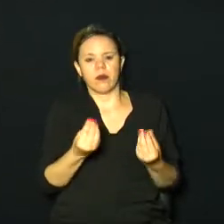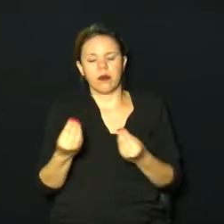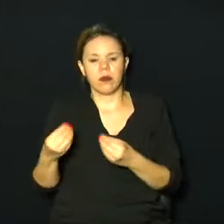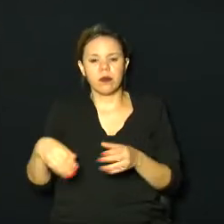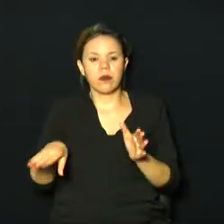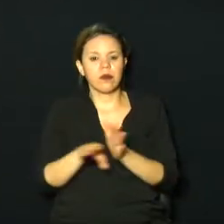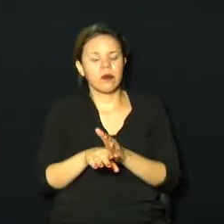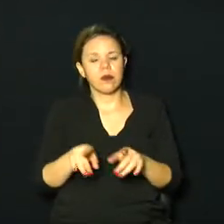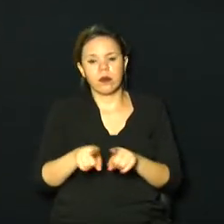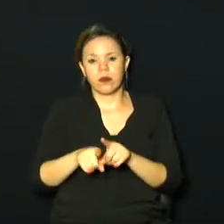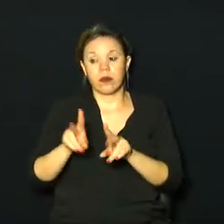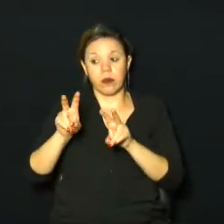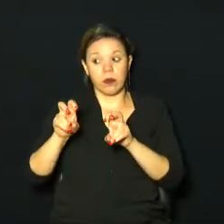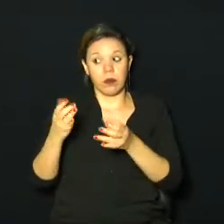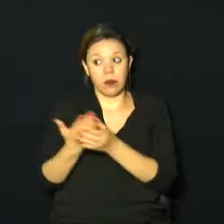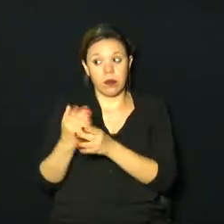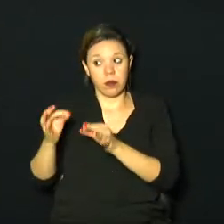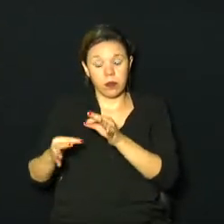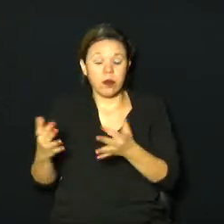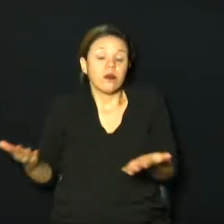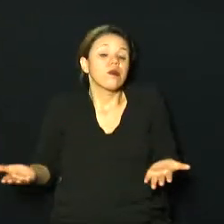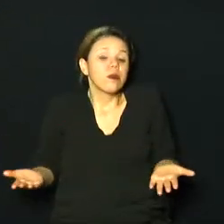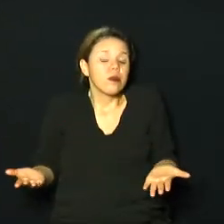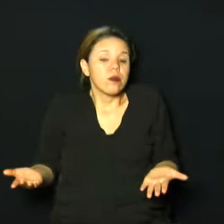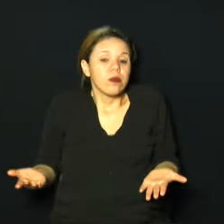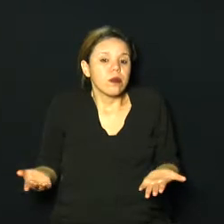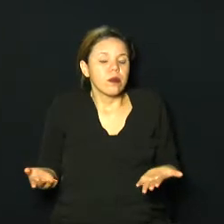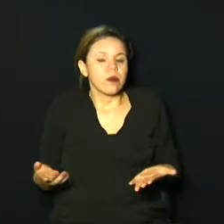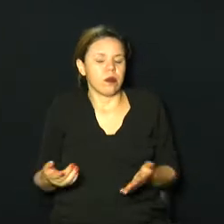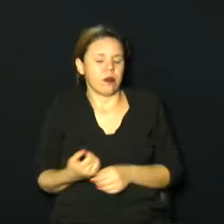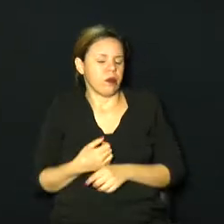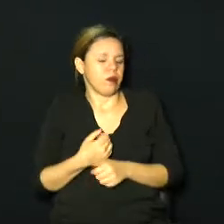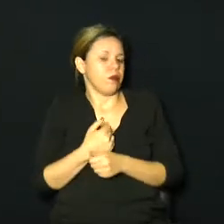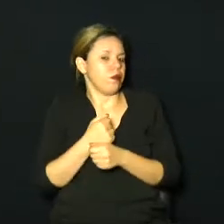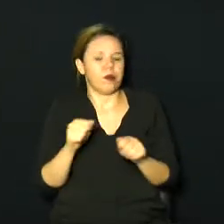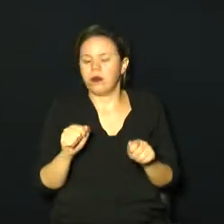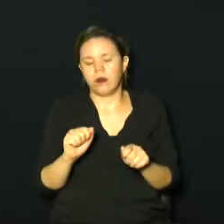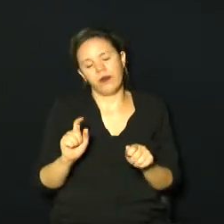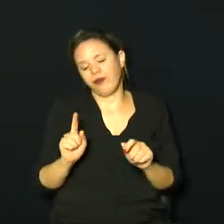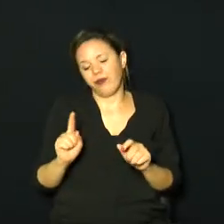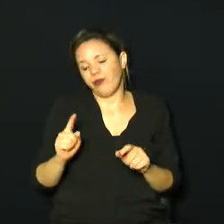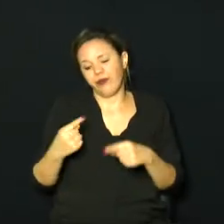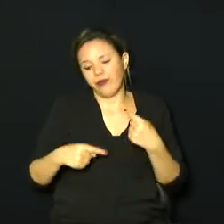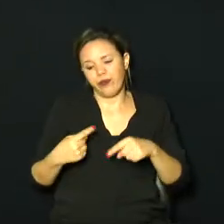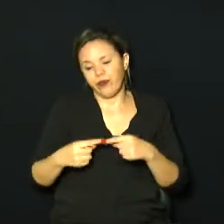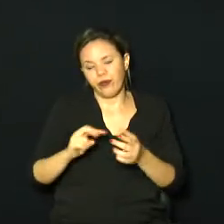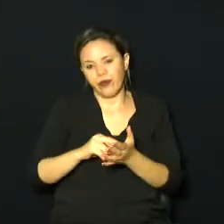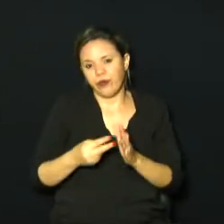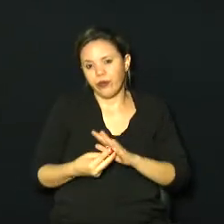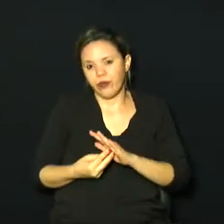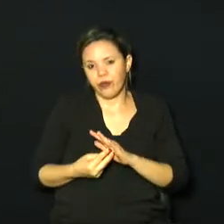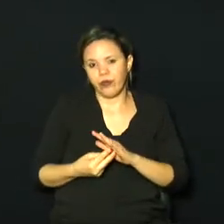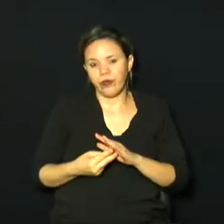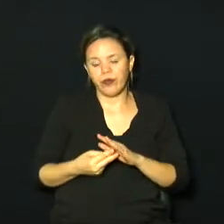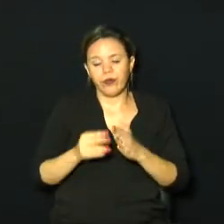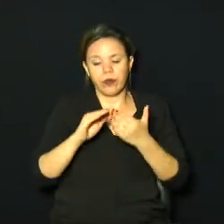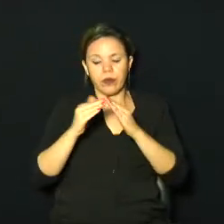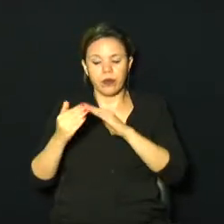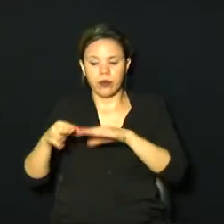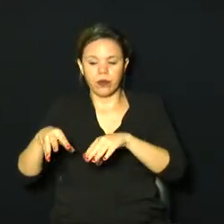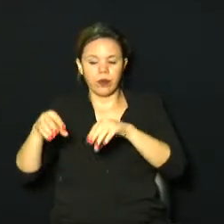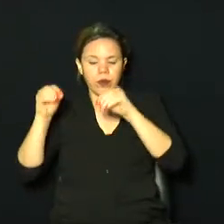aí da questão judicial. Também é impossível não discutir o que significa a ocupação Nelson Mandela, uma ocupação que